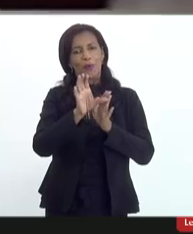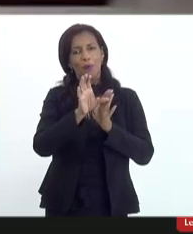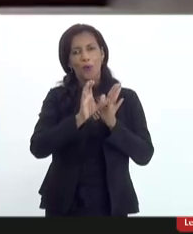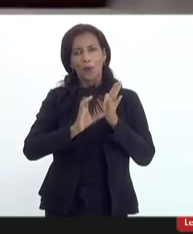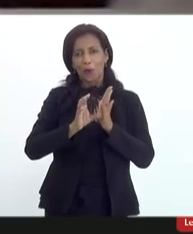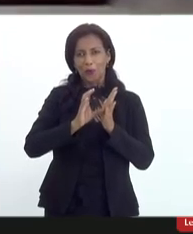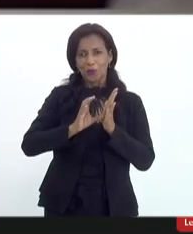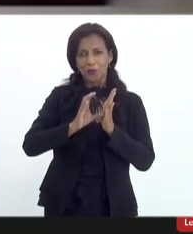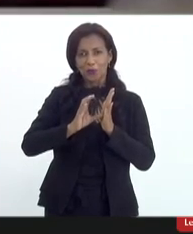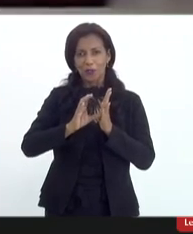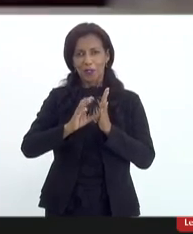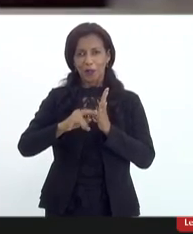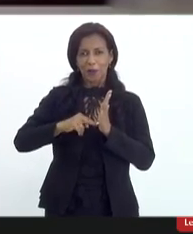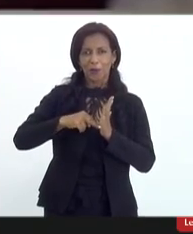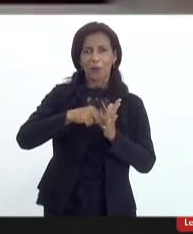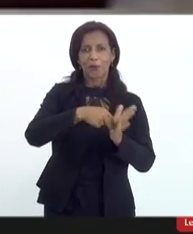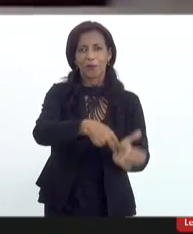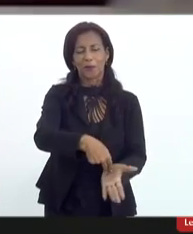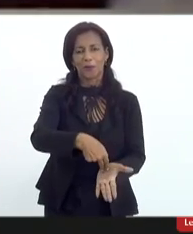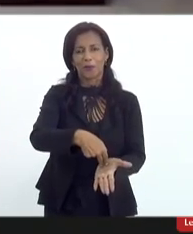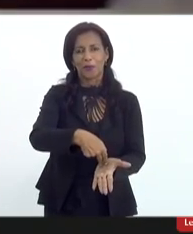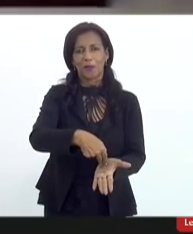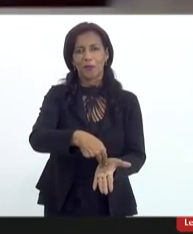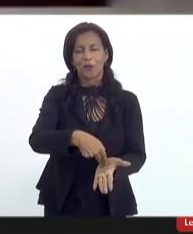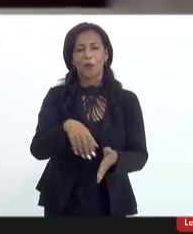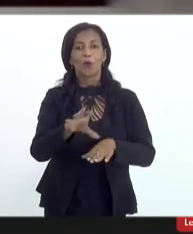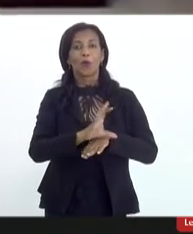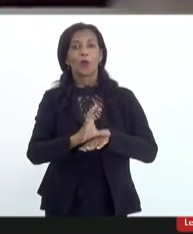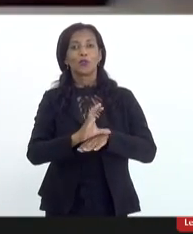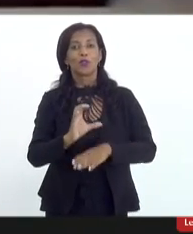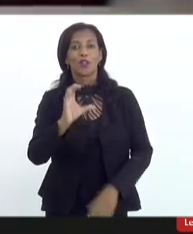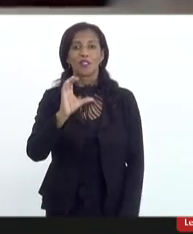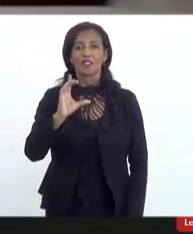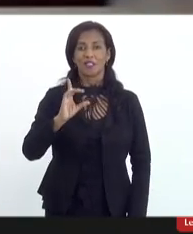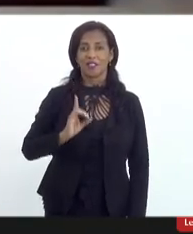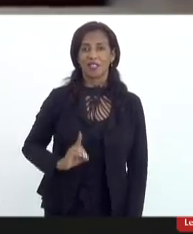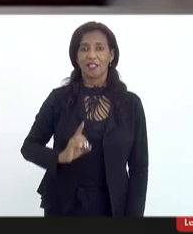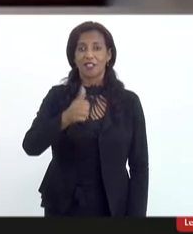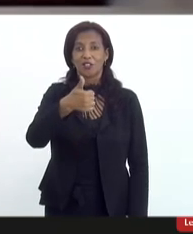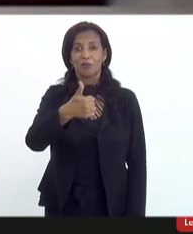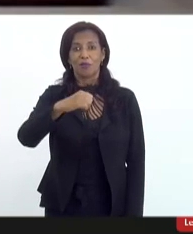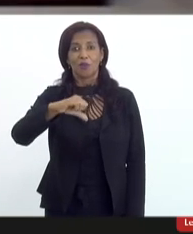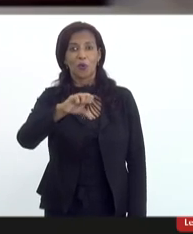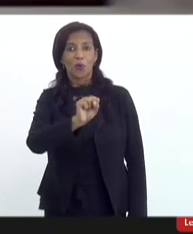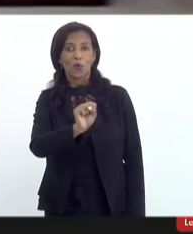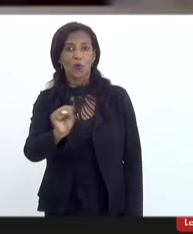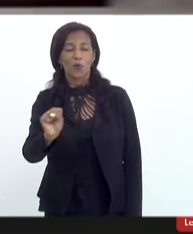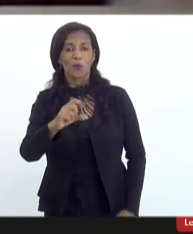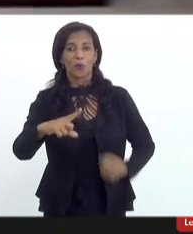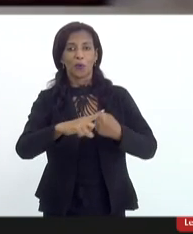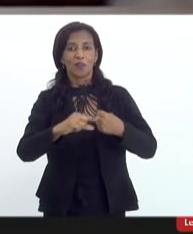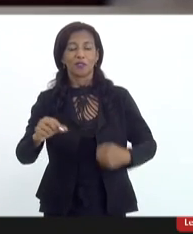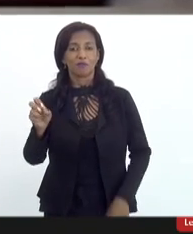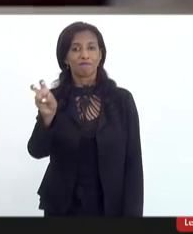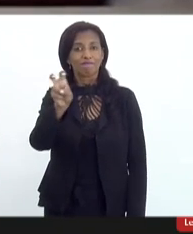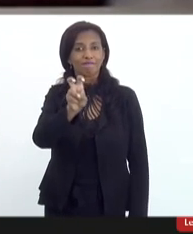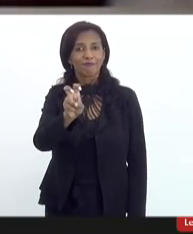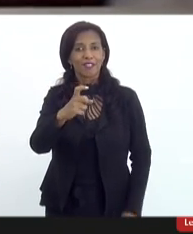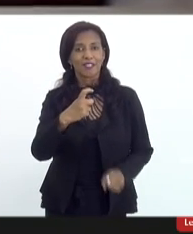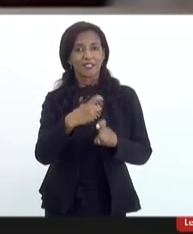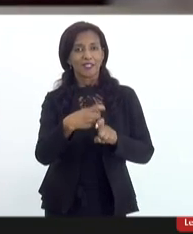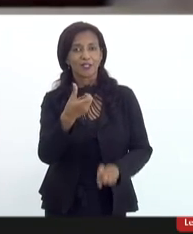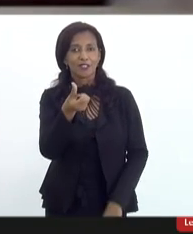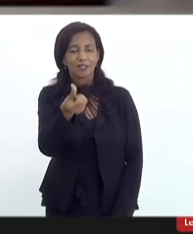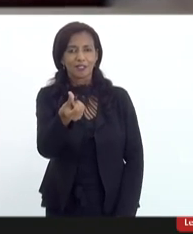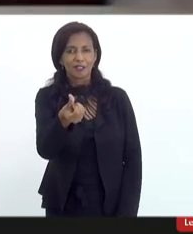mais sólido. Foi a chamada Constituição Cidadã de 1988, que logo no artigo 5º, inciso